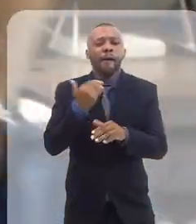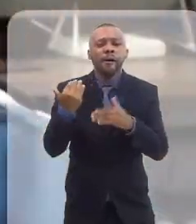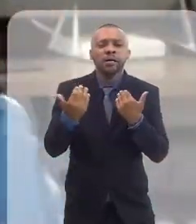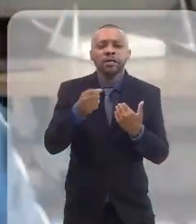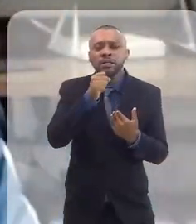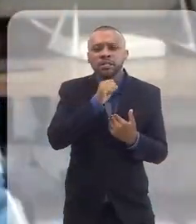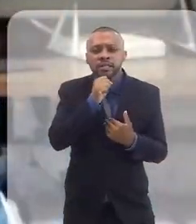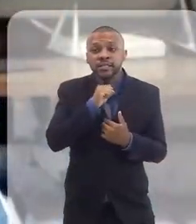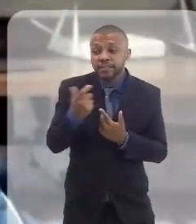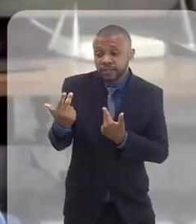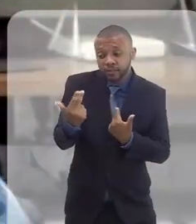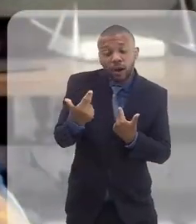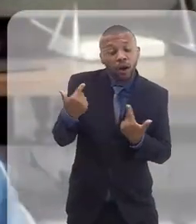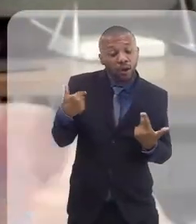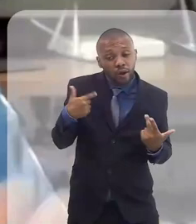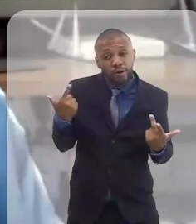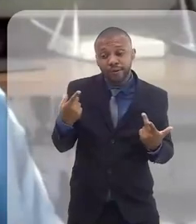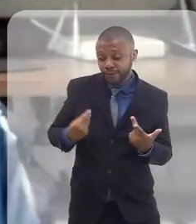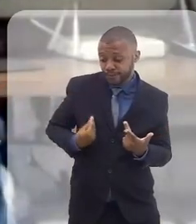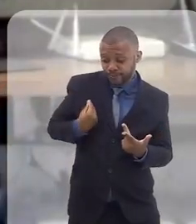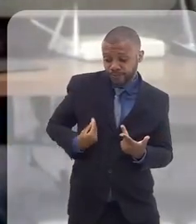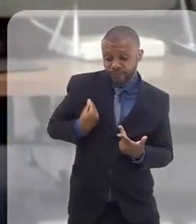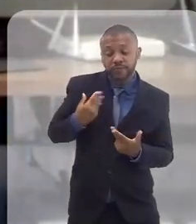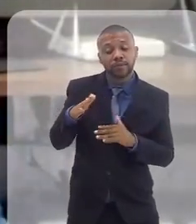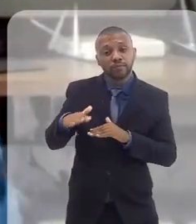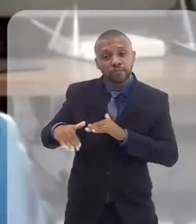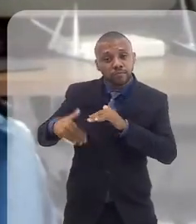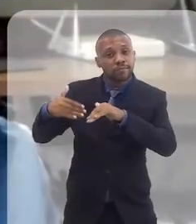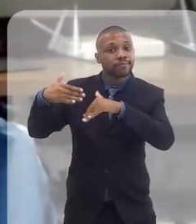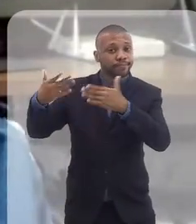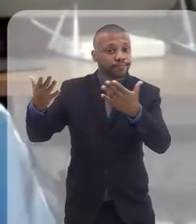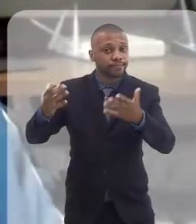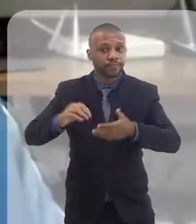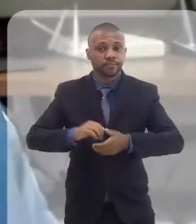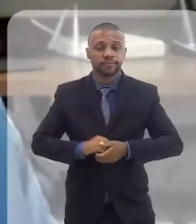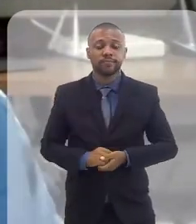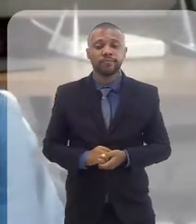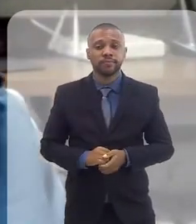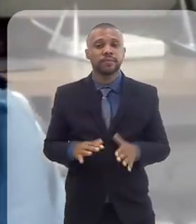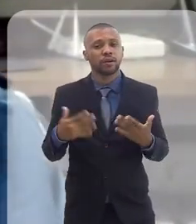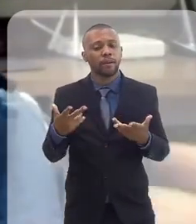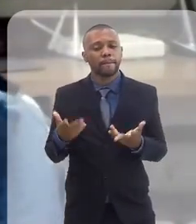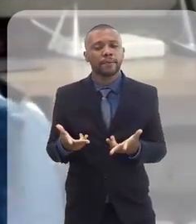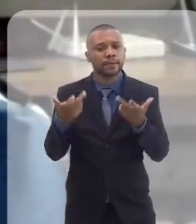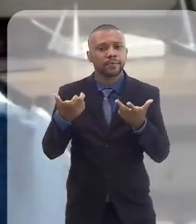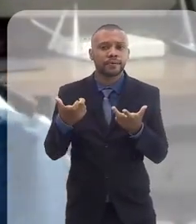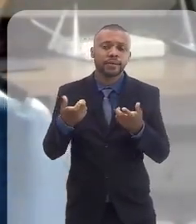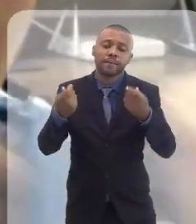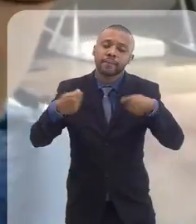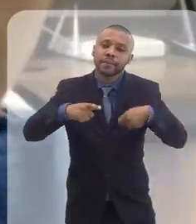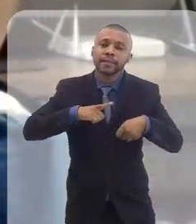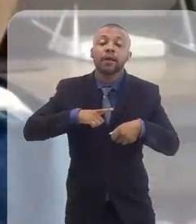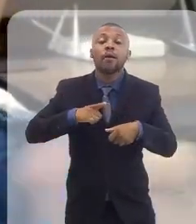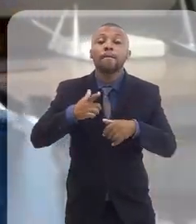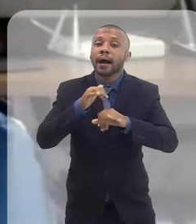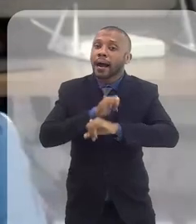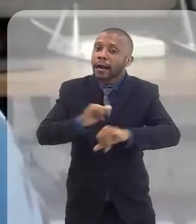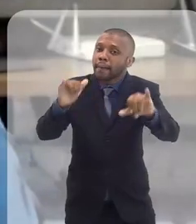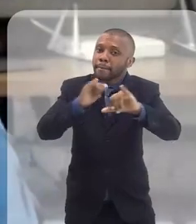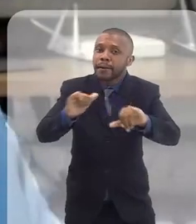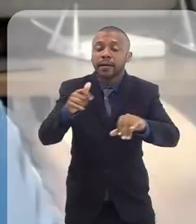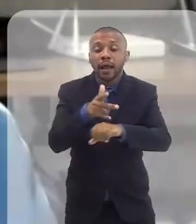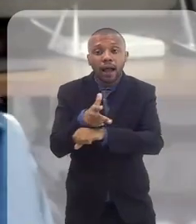Parou de matar os velhinhos, como eu estou sobrevivendo mais. Então, eu vejo que tem que ter